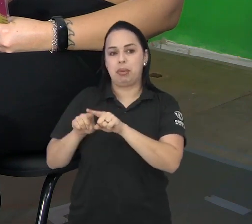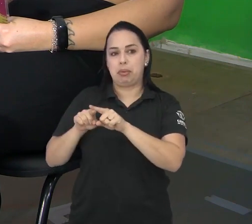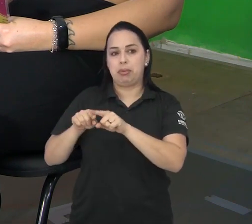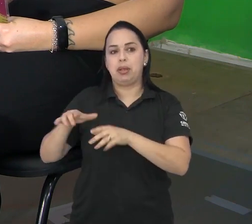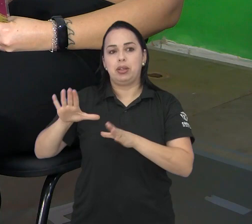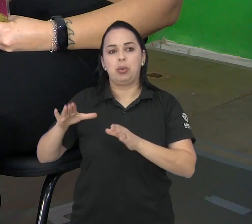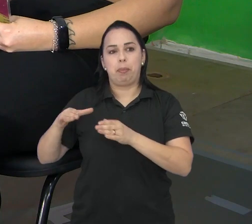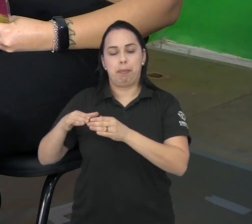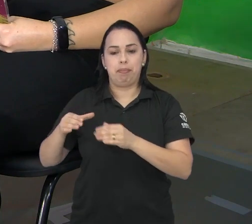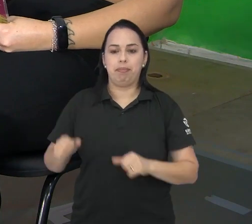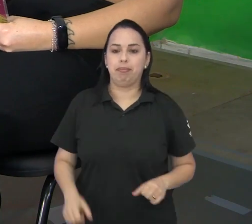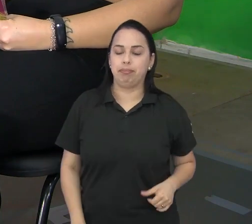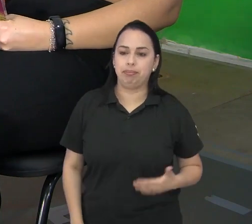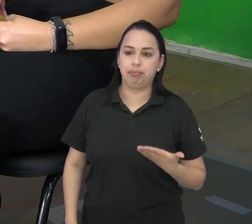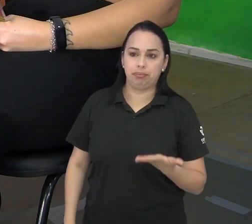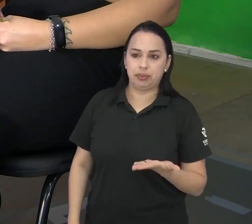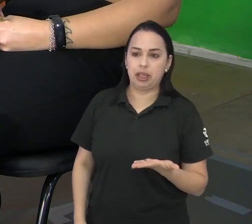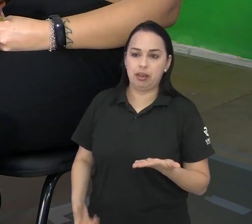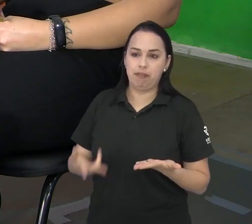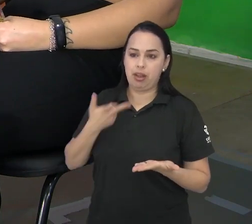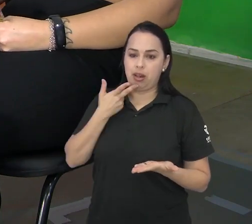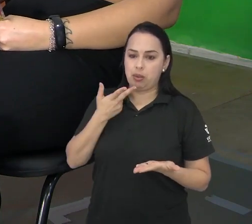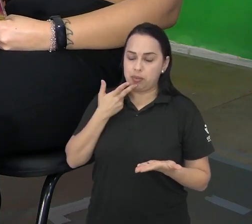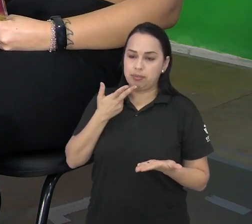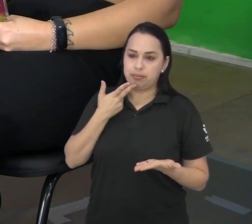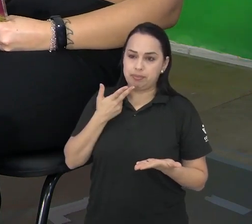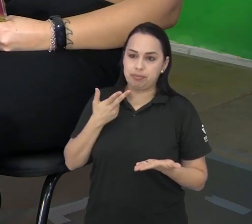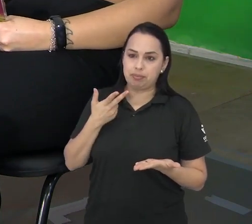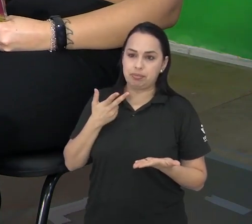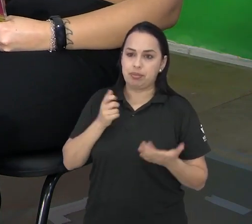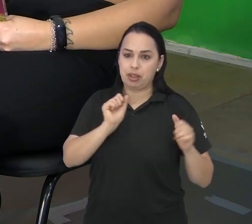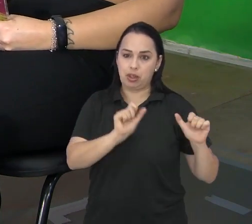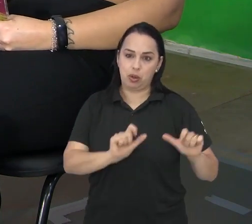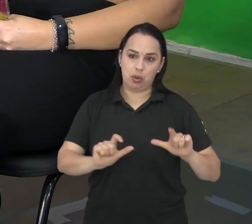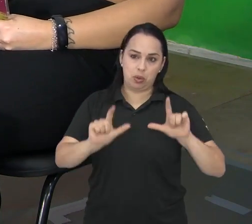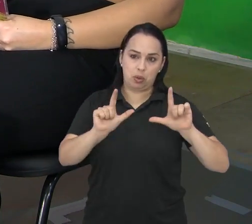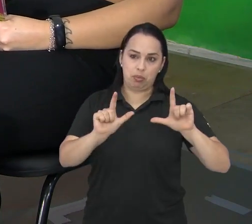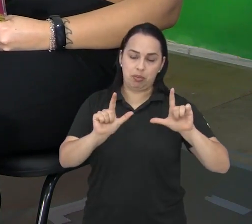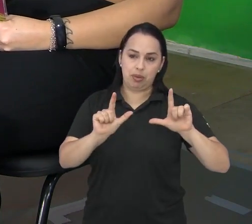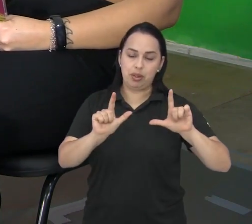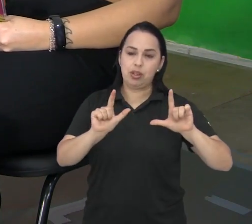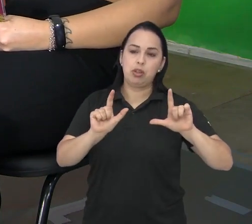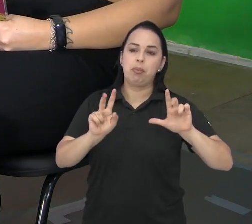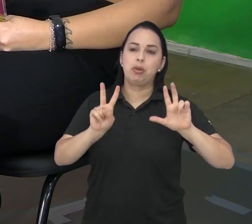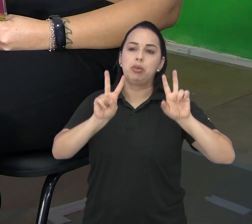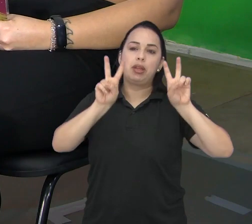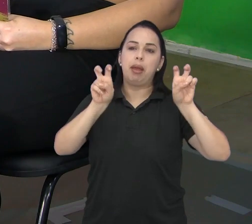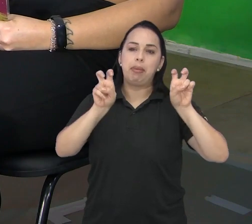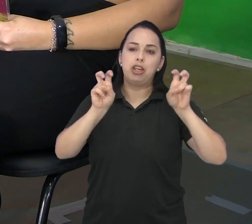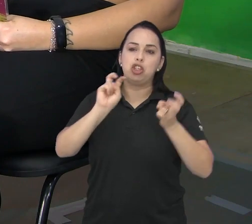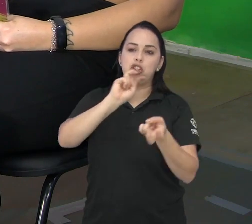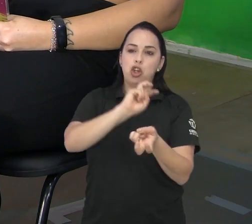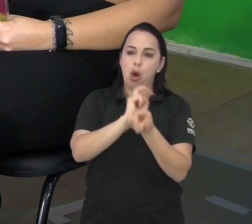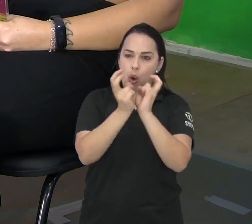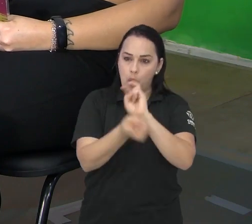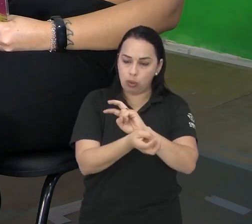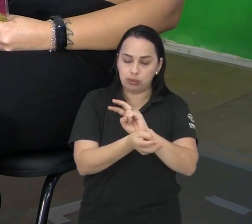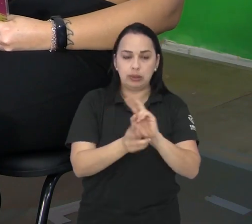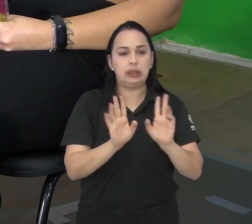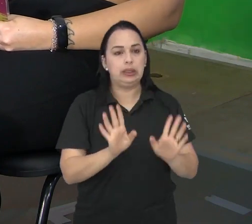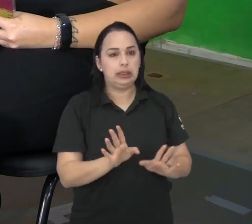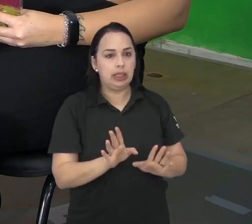etnolinguístico Banto, né? Você falou agora, porque a gente tem um programa que a gente gravou sobre o jongo. O jongo é da cultura Banto, né?